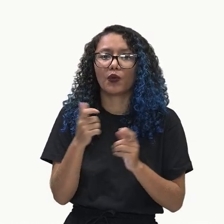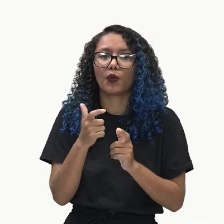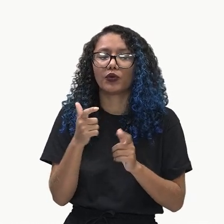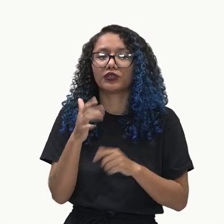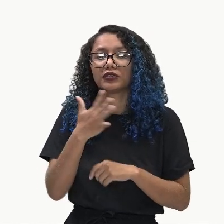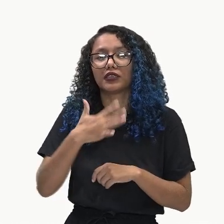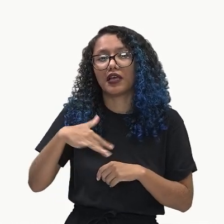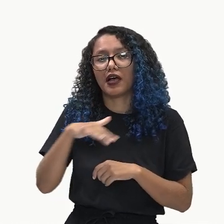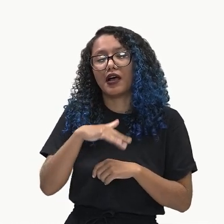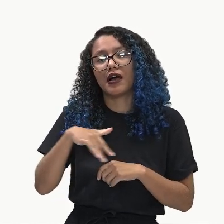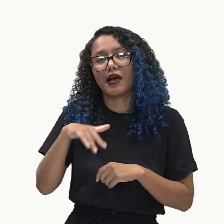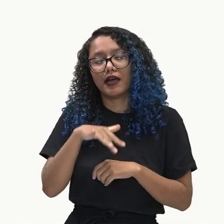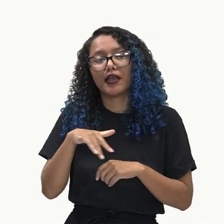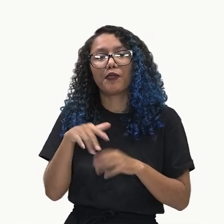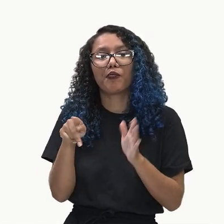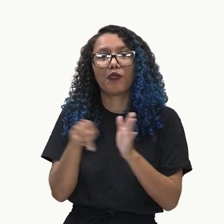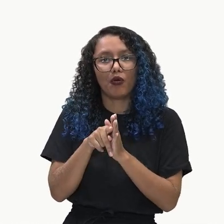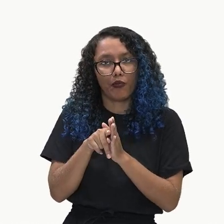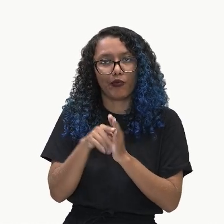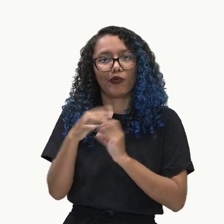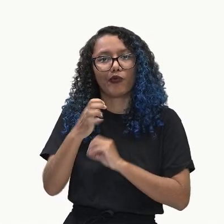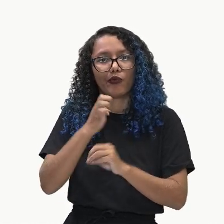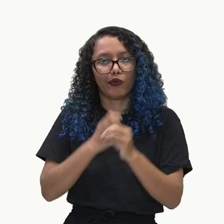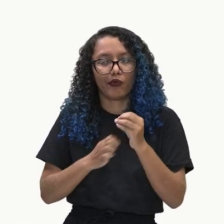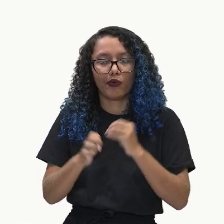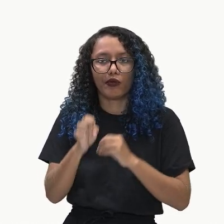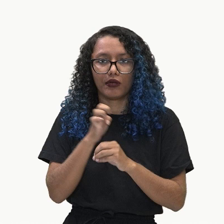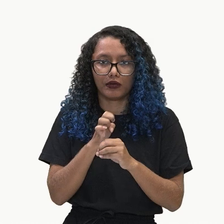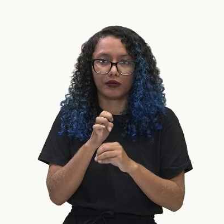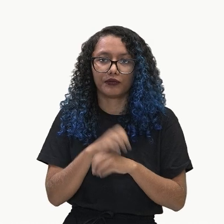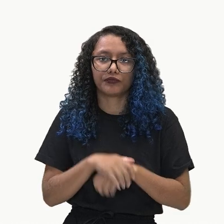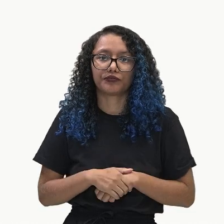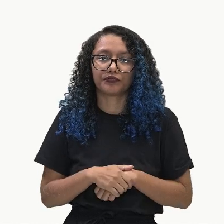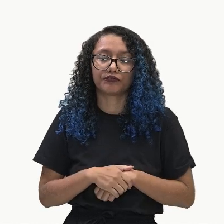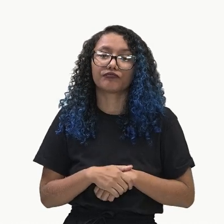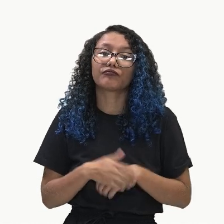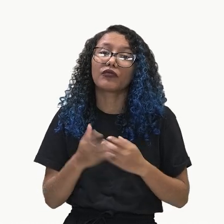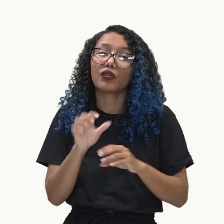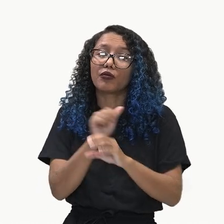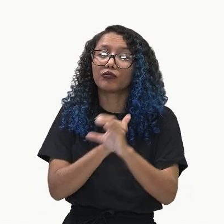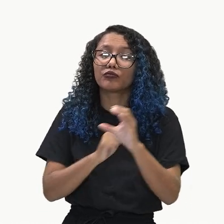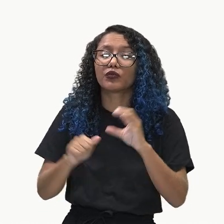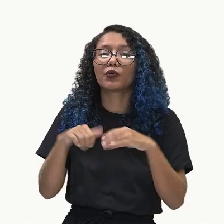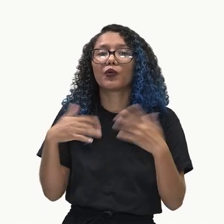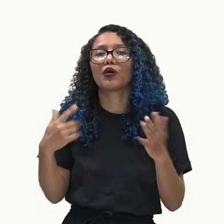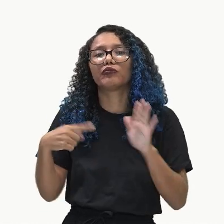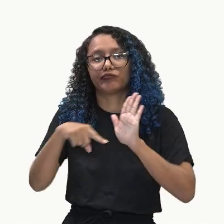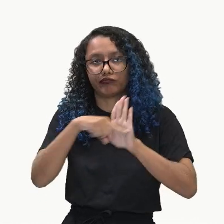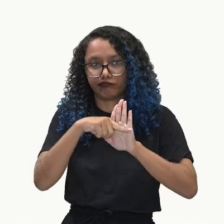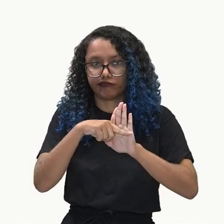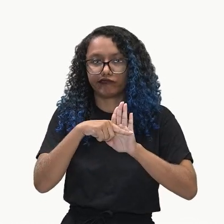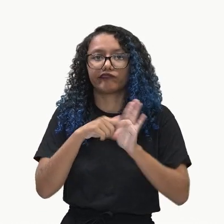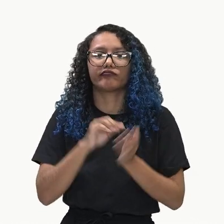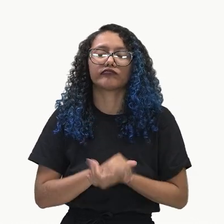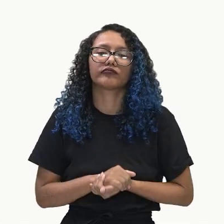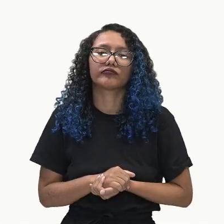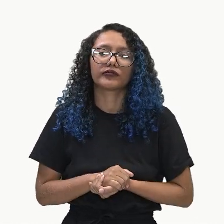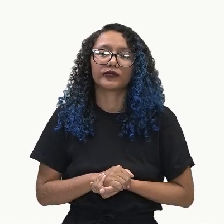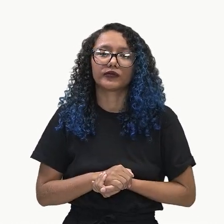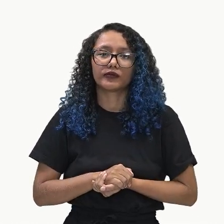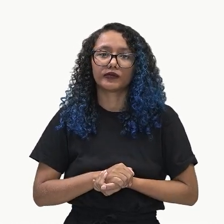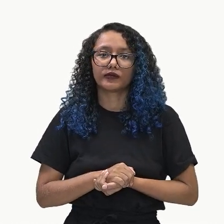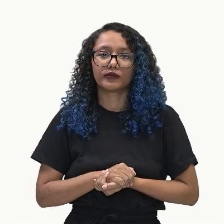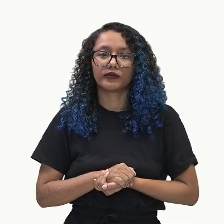Na eletrosfera, que tem a carga negativa, certo? Então,